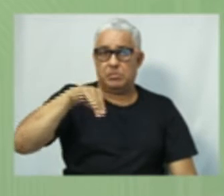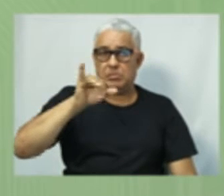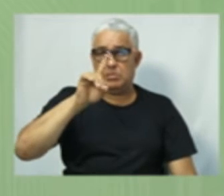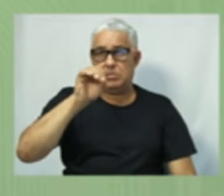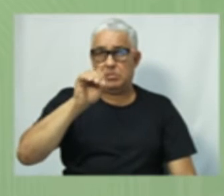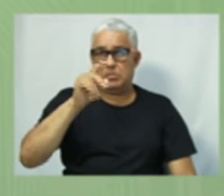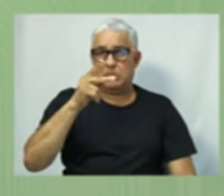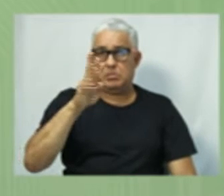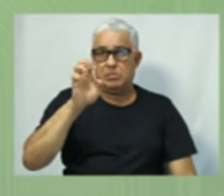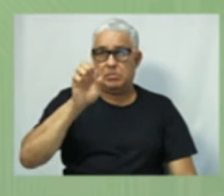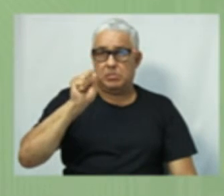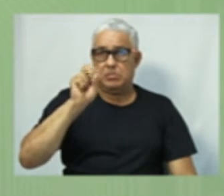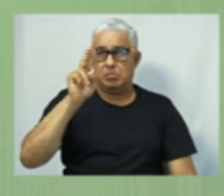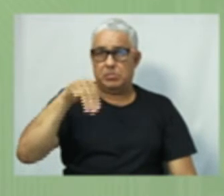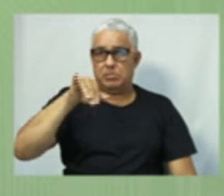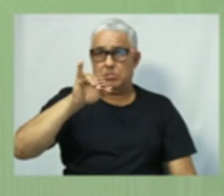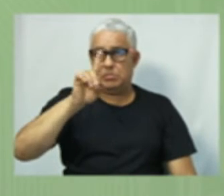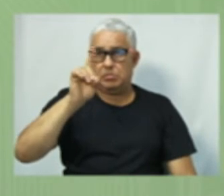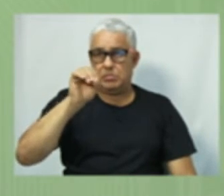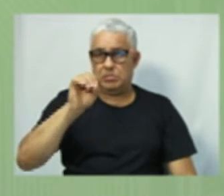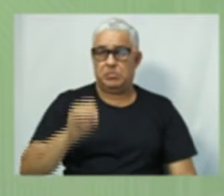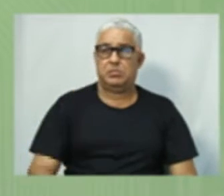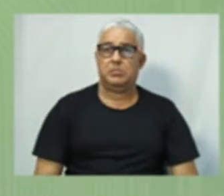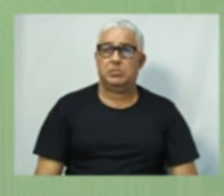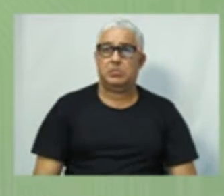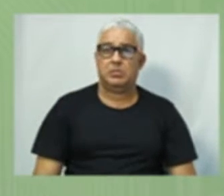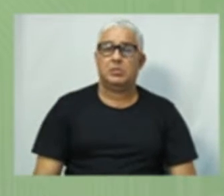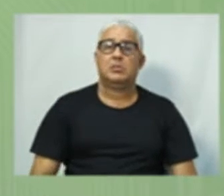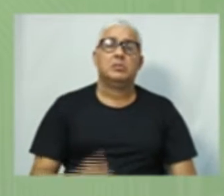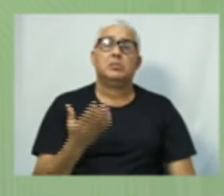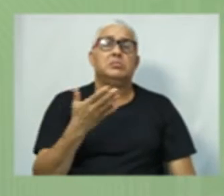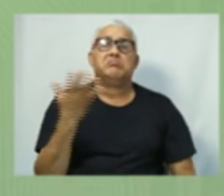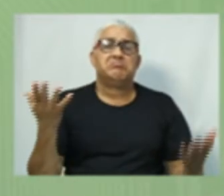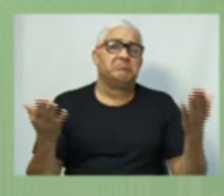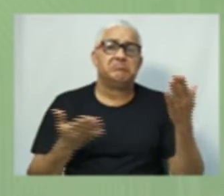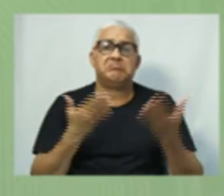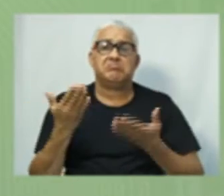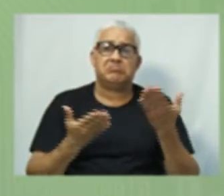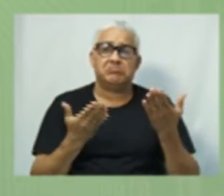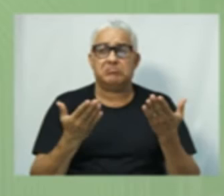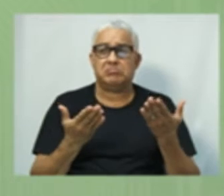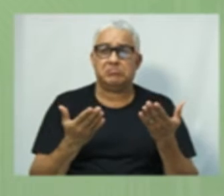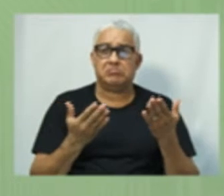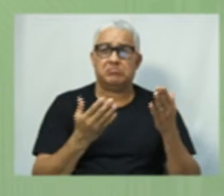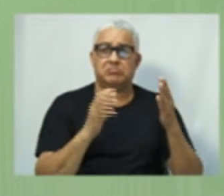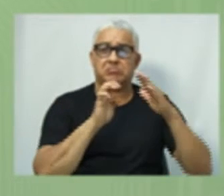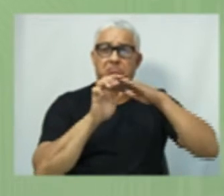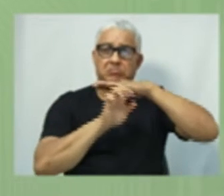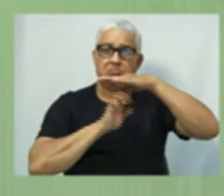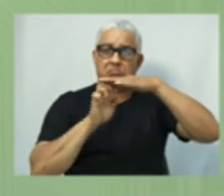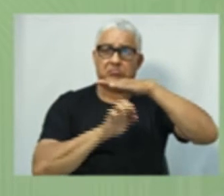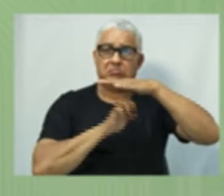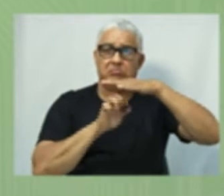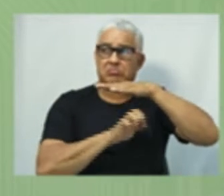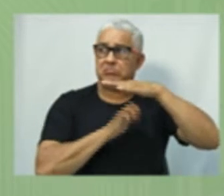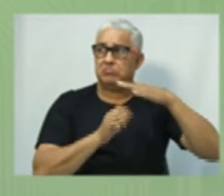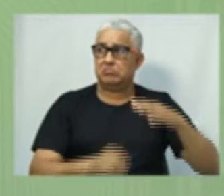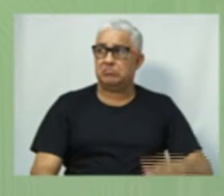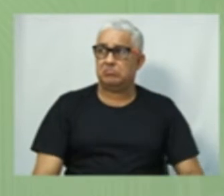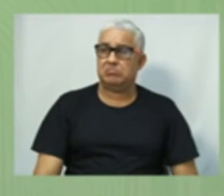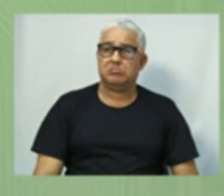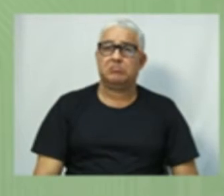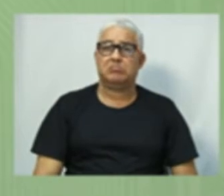O lucro presumido. E quais foram os dados para essa empresa? Os dados